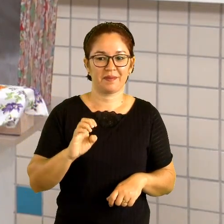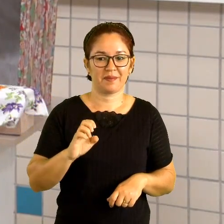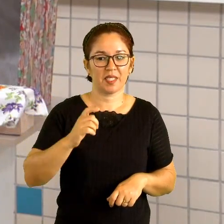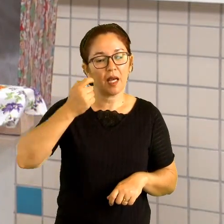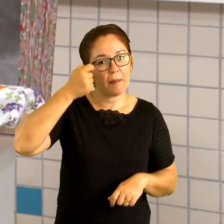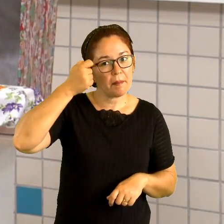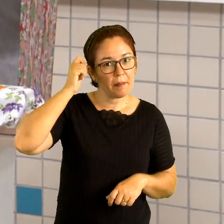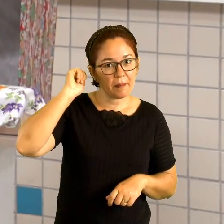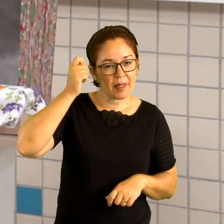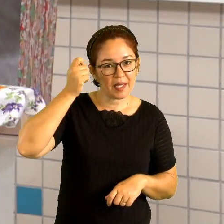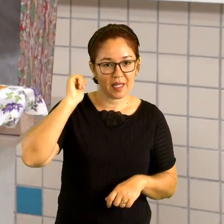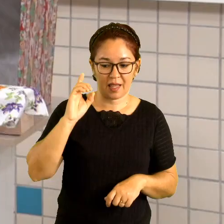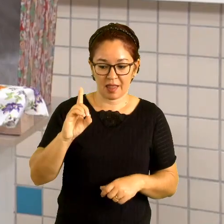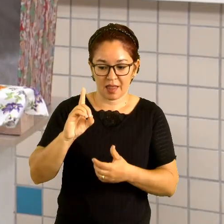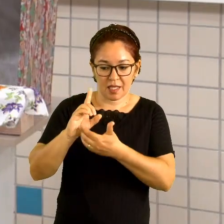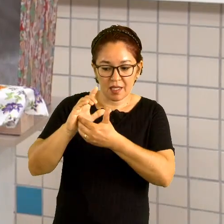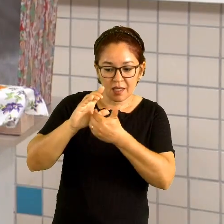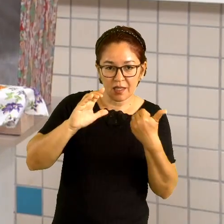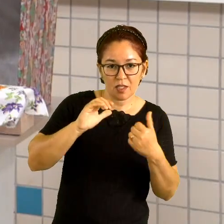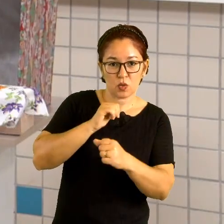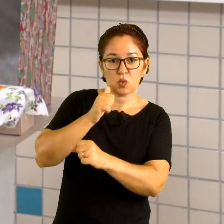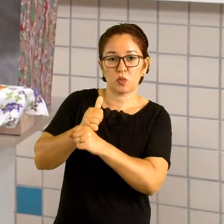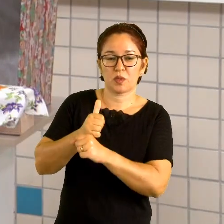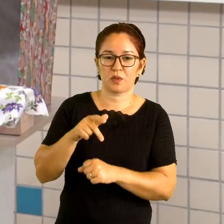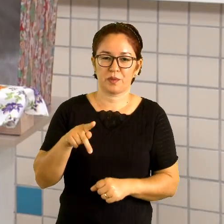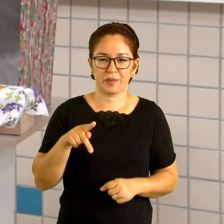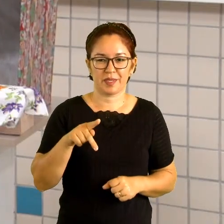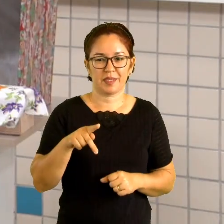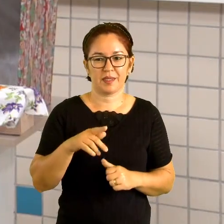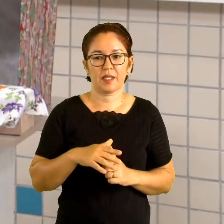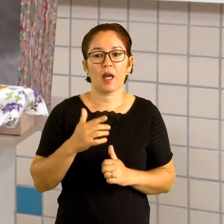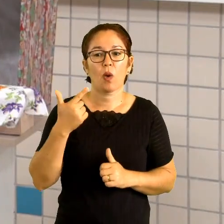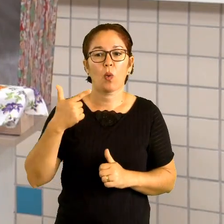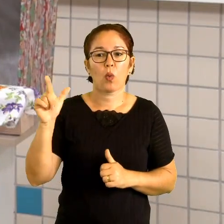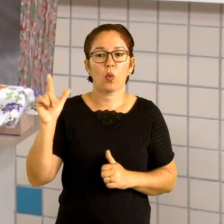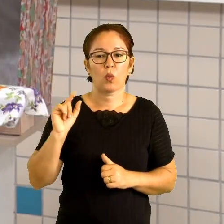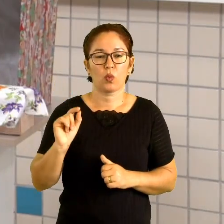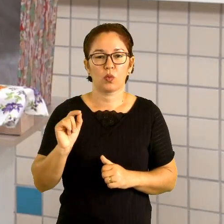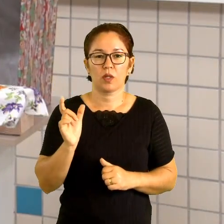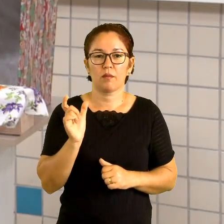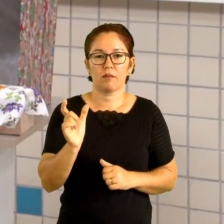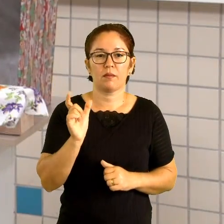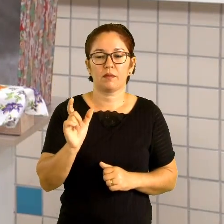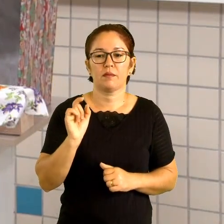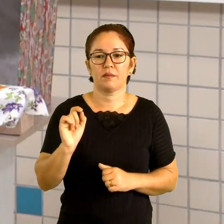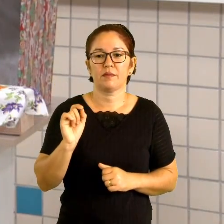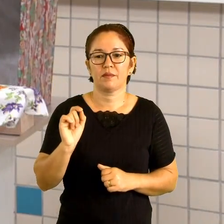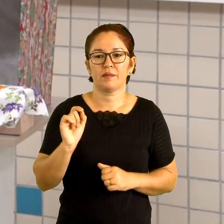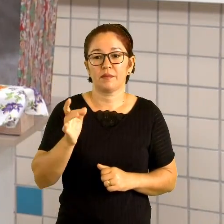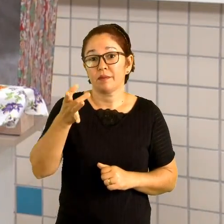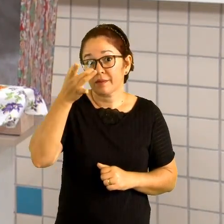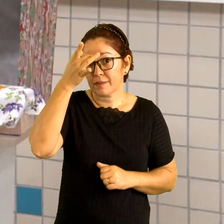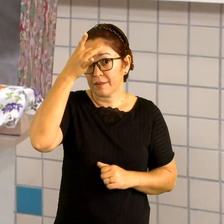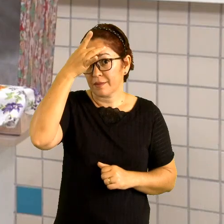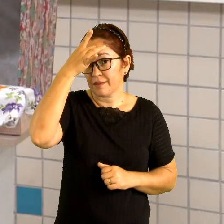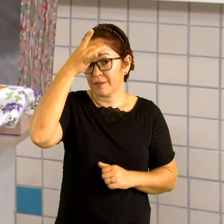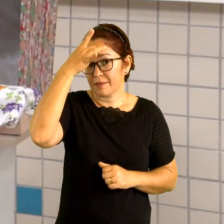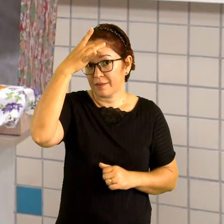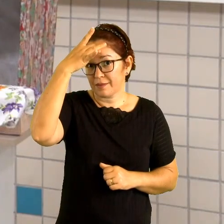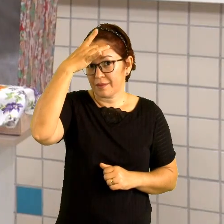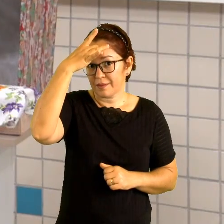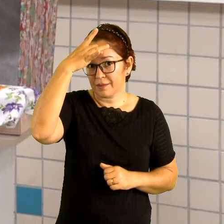colocando a letra P. Vamos ver mais uma? Olha só. Mente. Não é mente